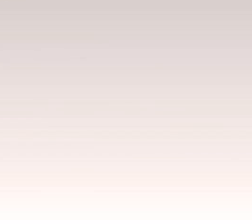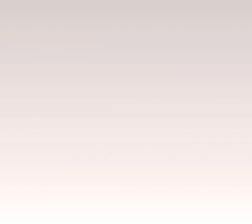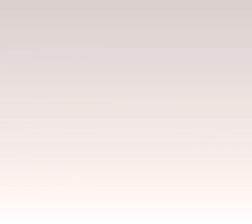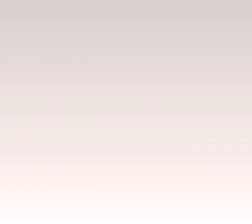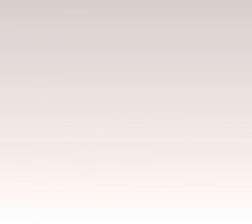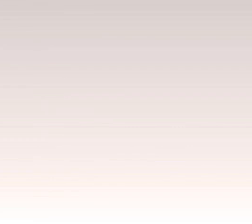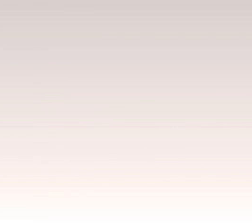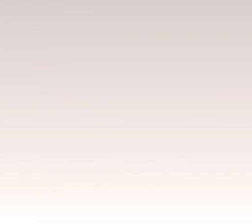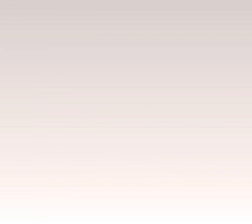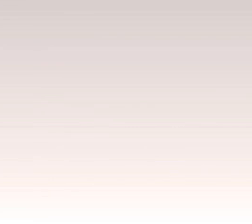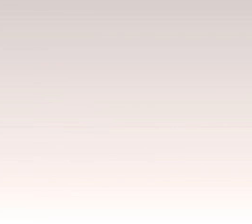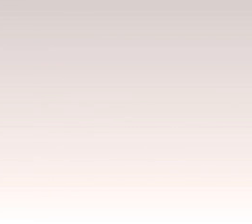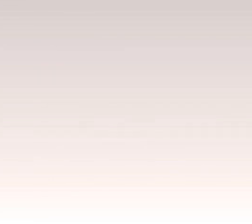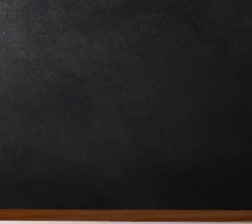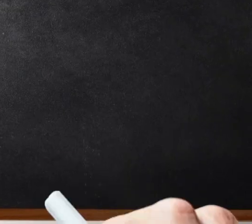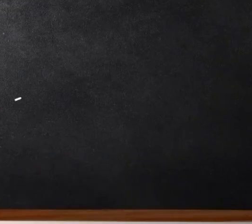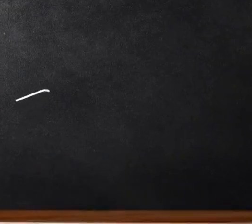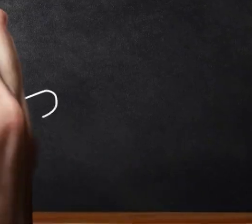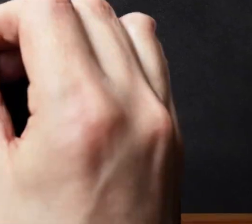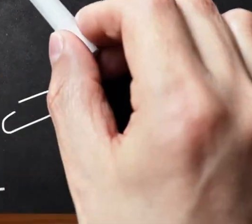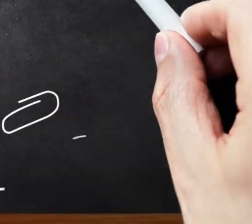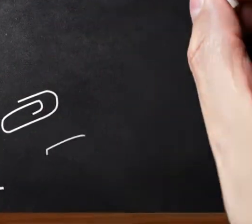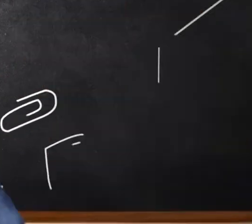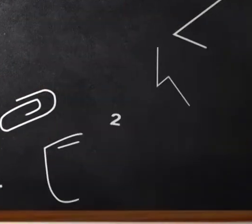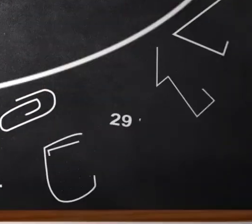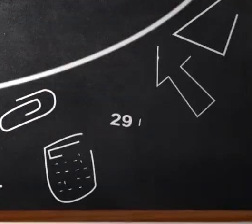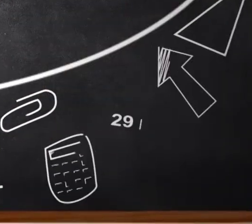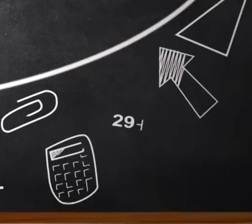a E aí